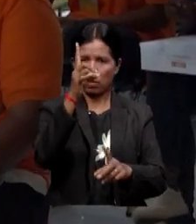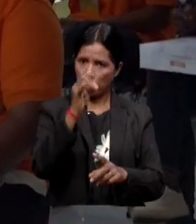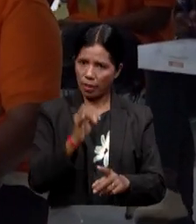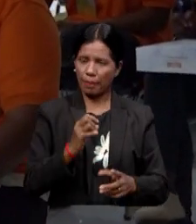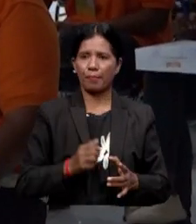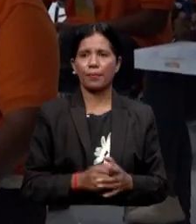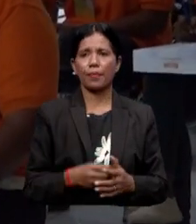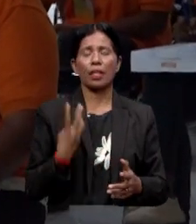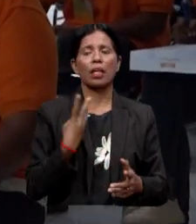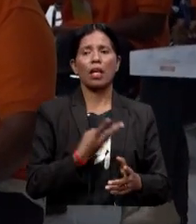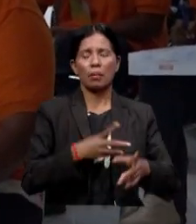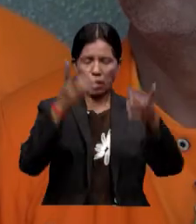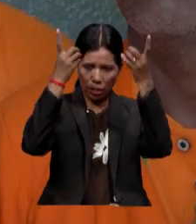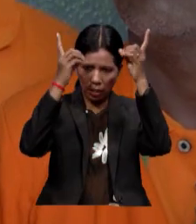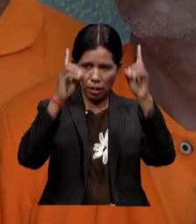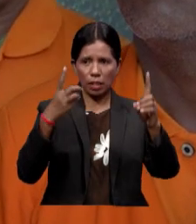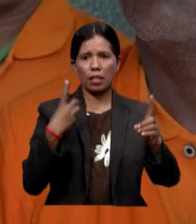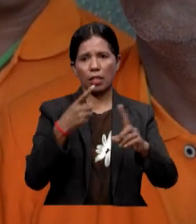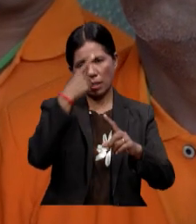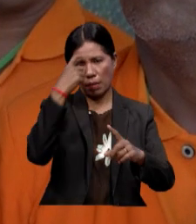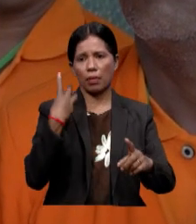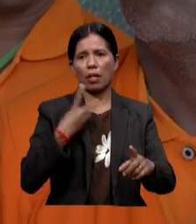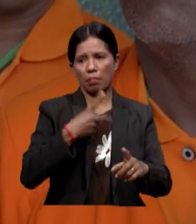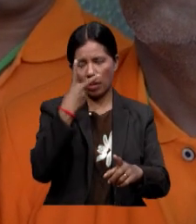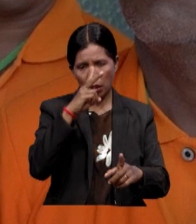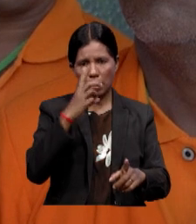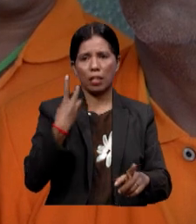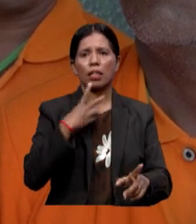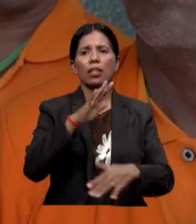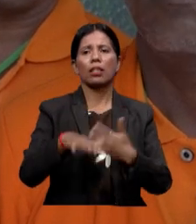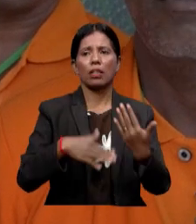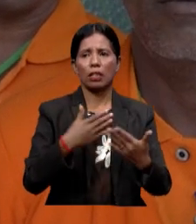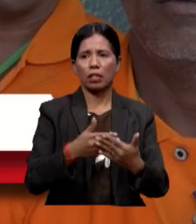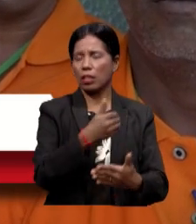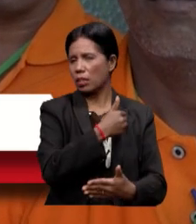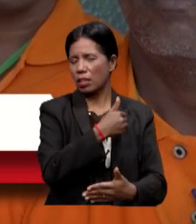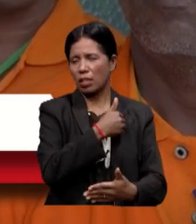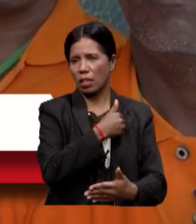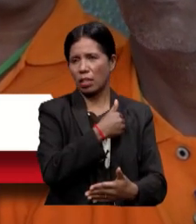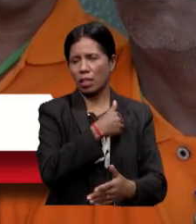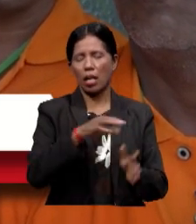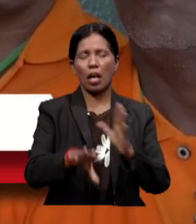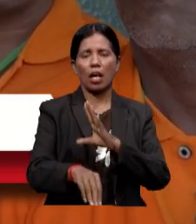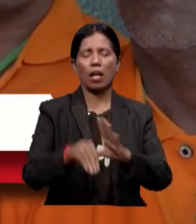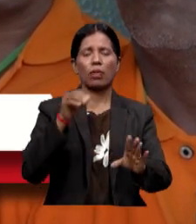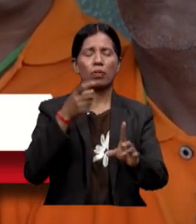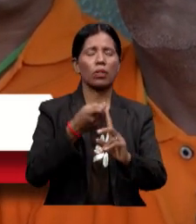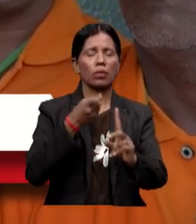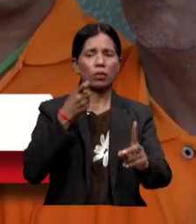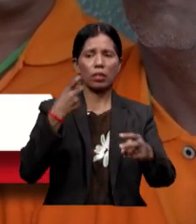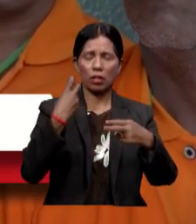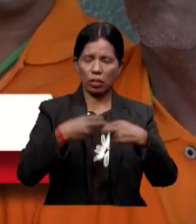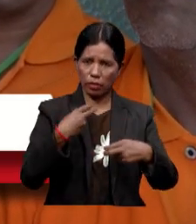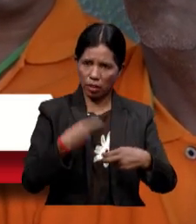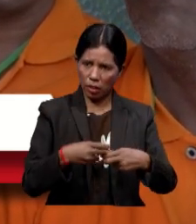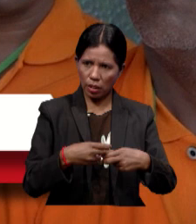A me decide também me haré que ita o inloron se dá o que sai, usi crise e